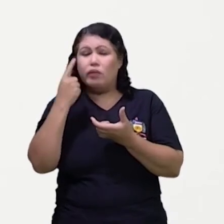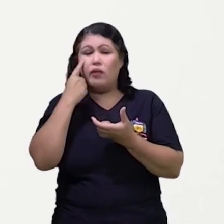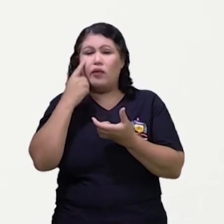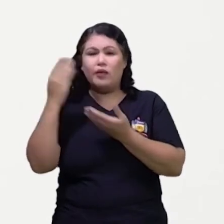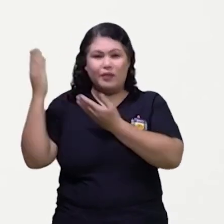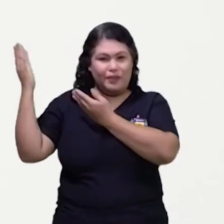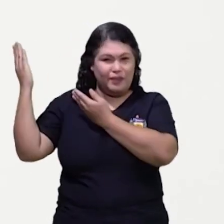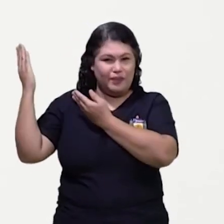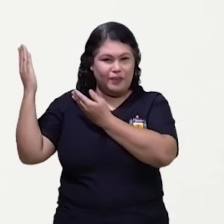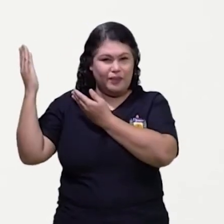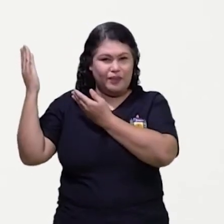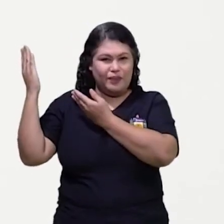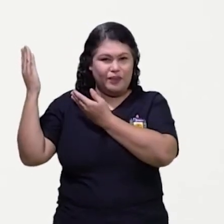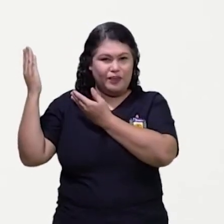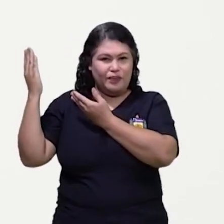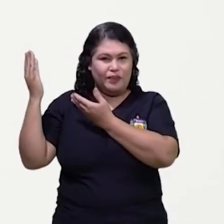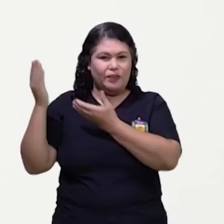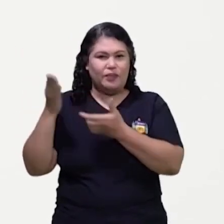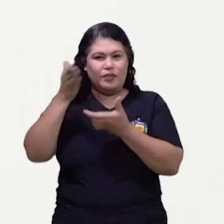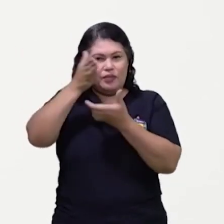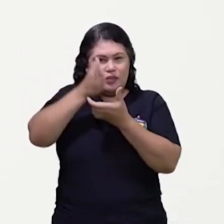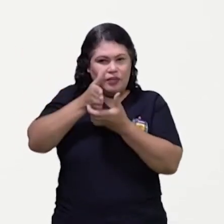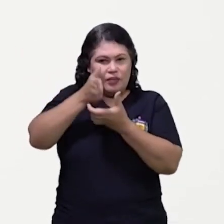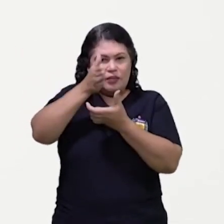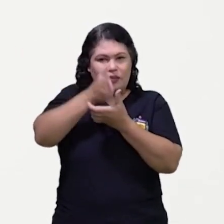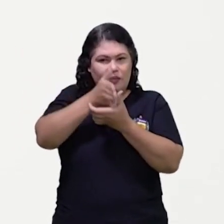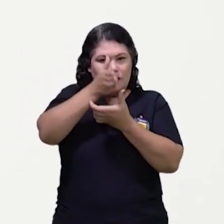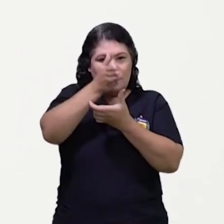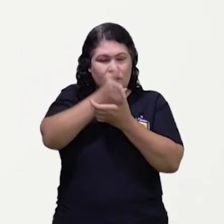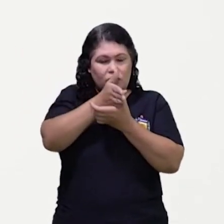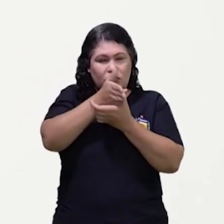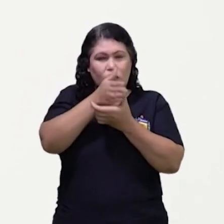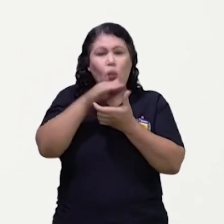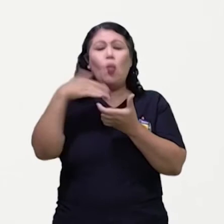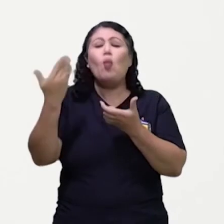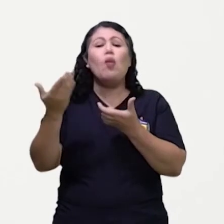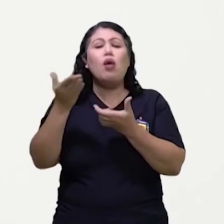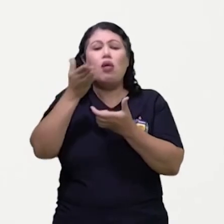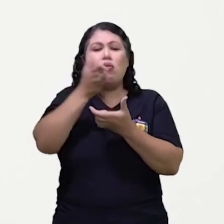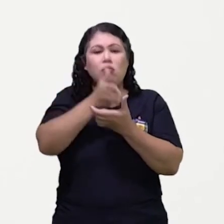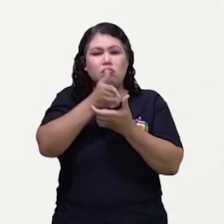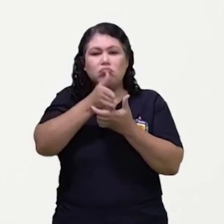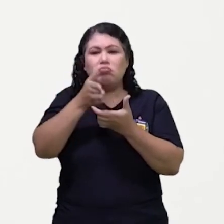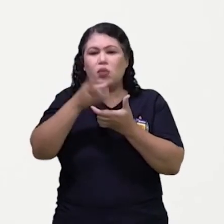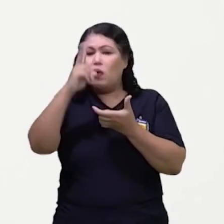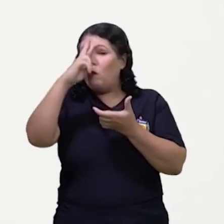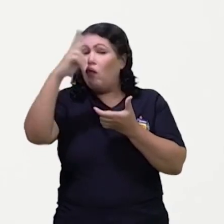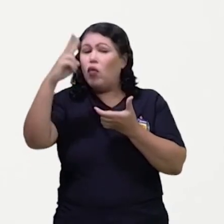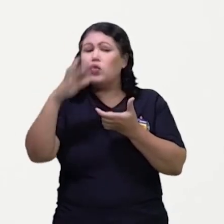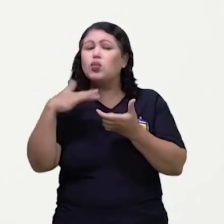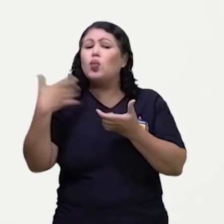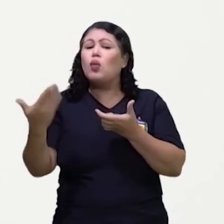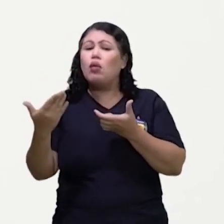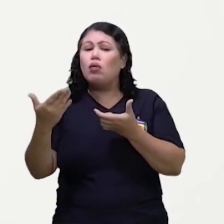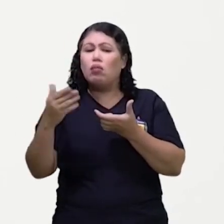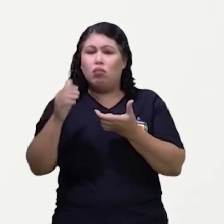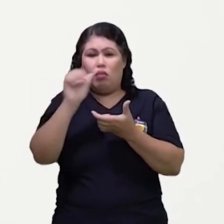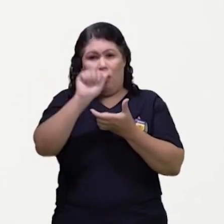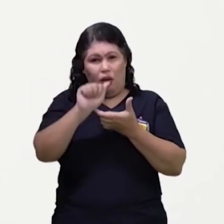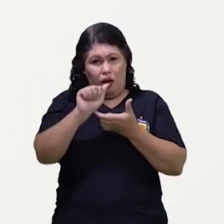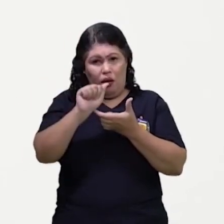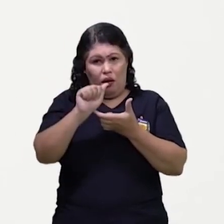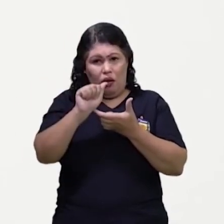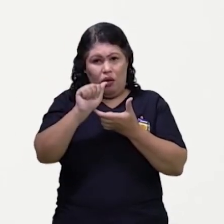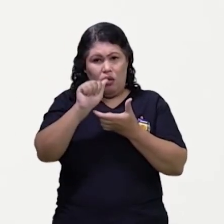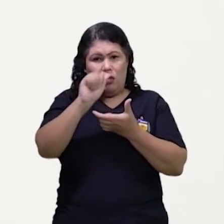Açúcar. Ok? Aí onde é que está a sílaba mais forte? No A, eu falo açúcar ou eu